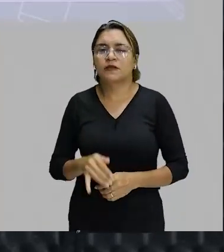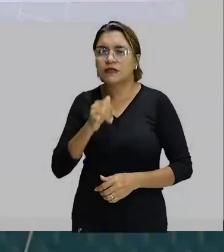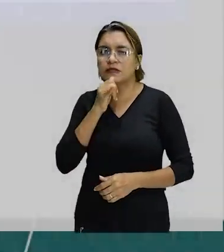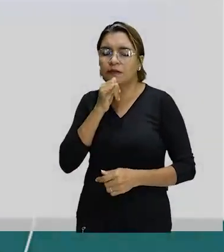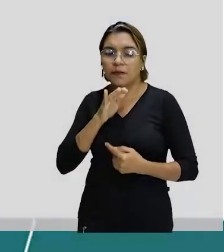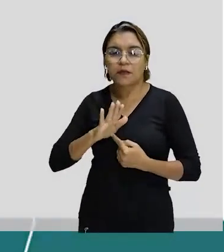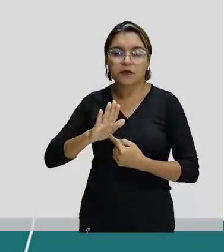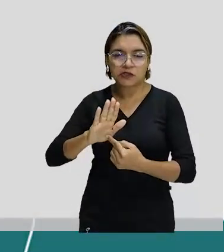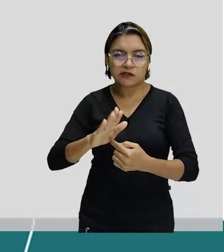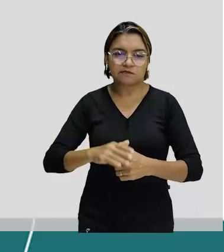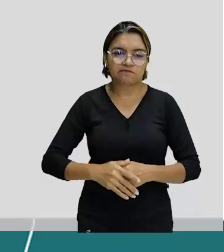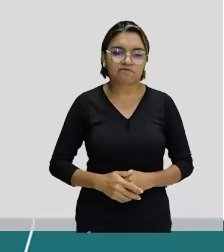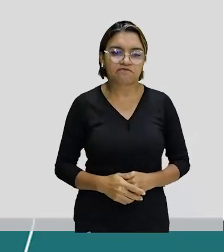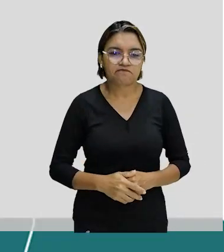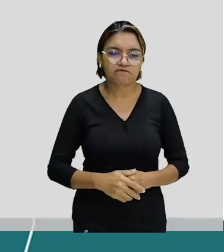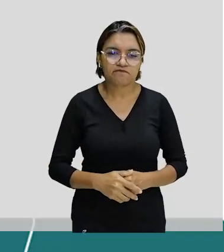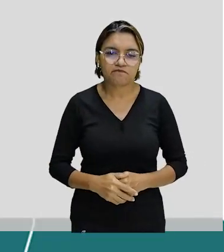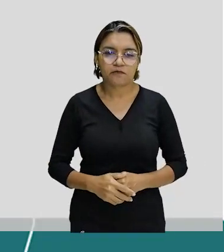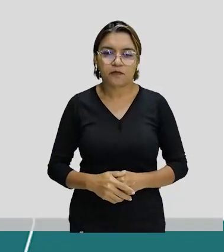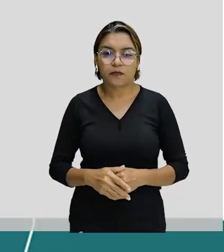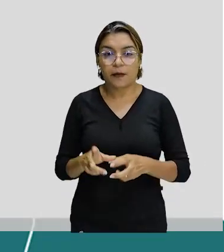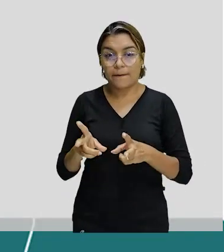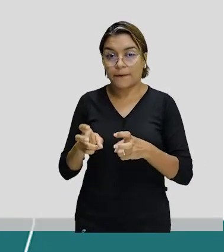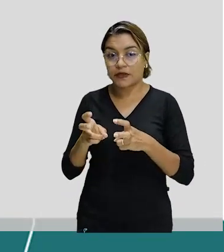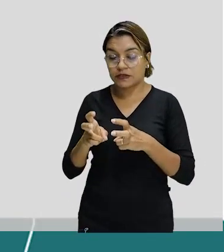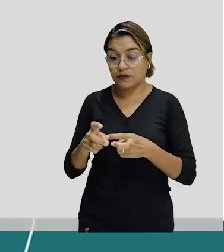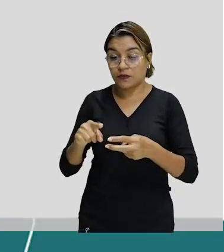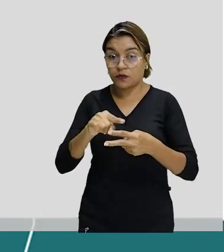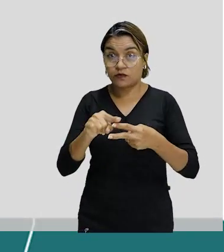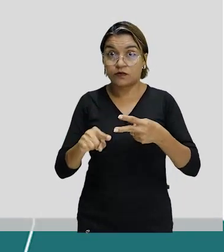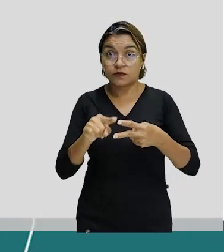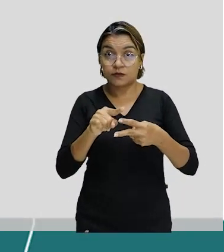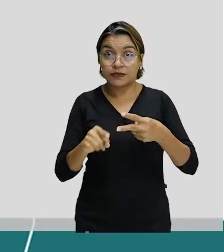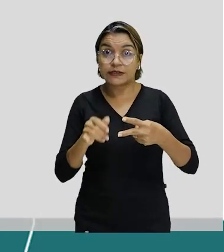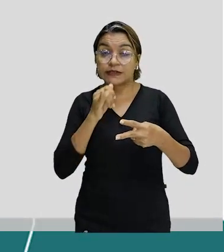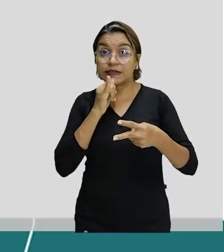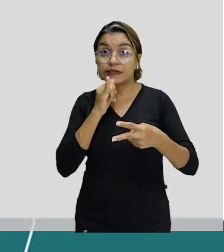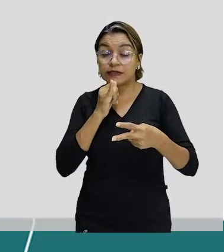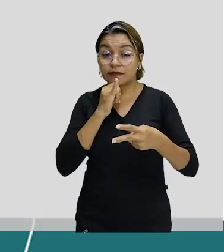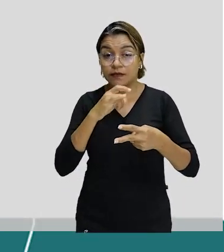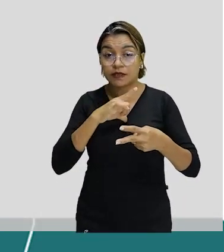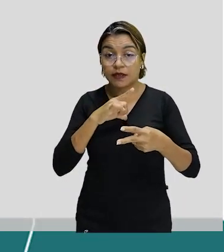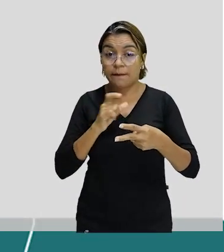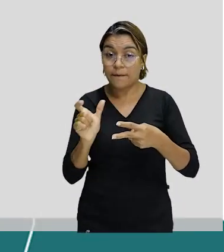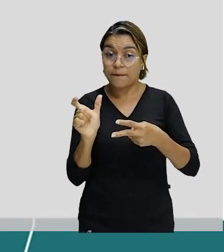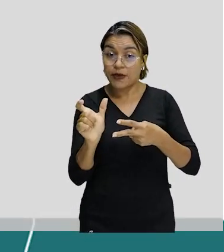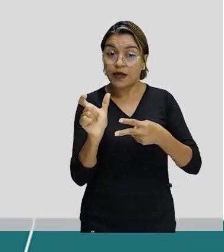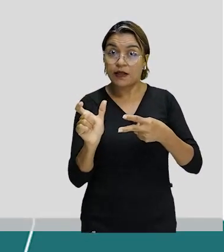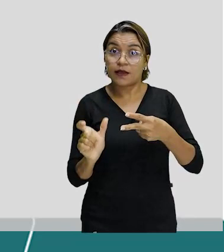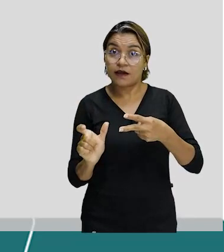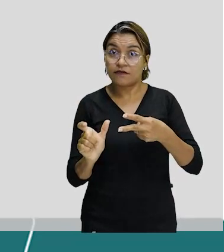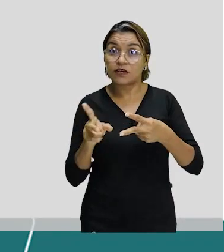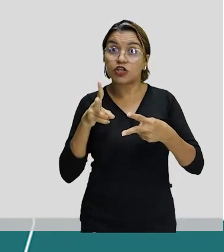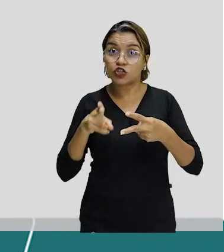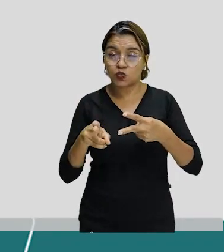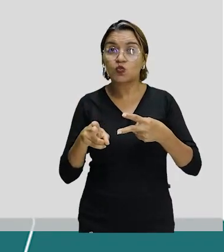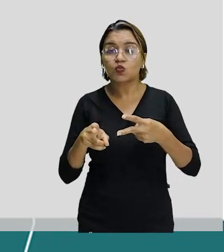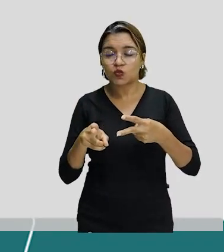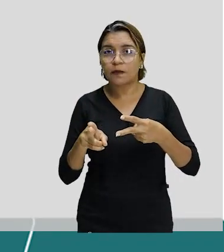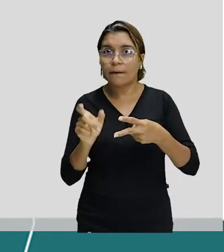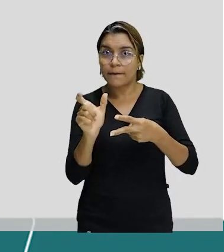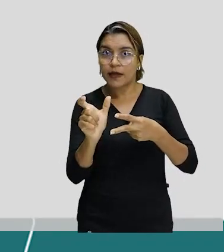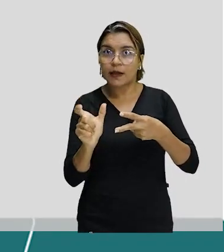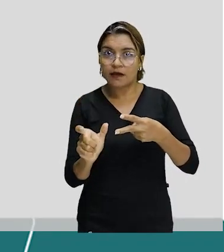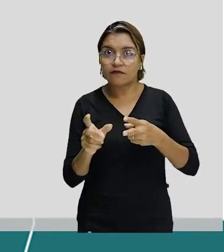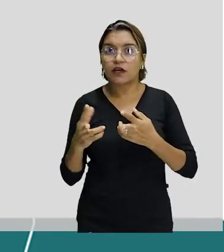de entender. Tá? Percebam que nesses dois pares de exemplo, eu tenho palavras idênticas, tá? É a mesma